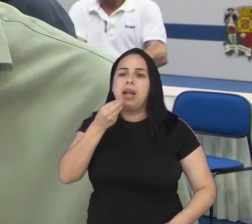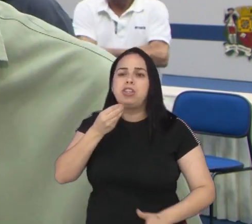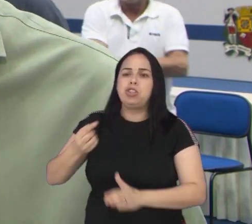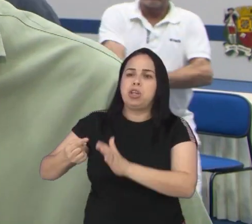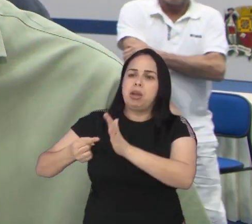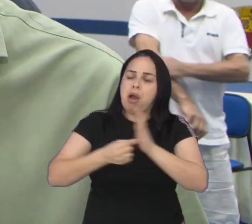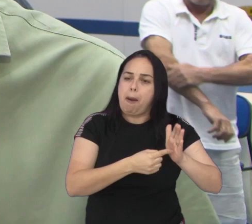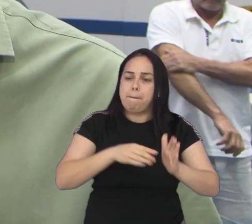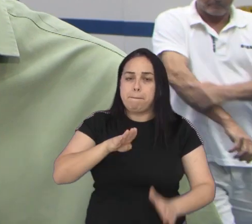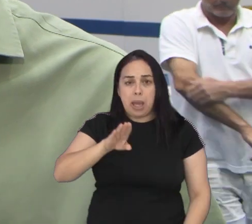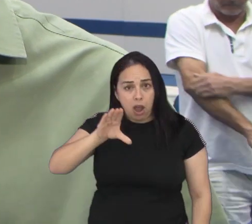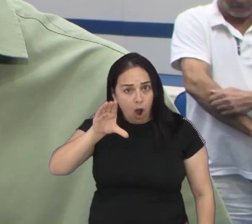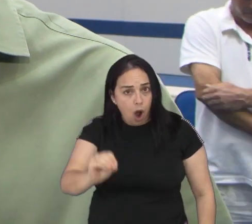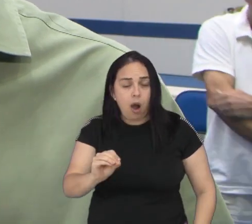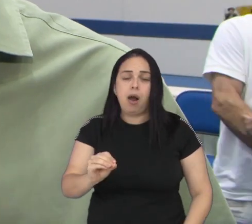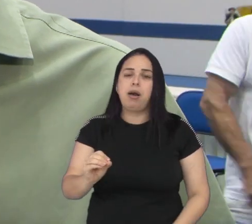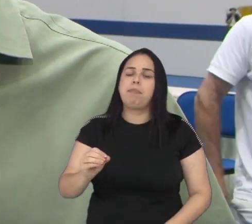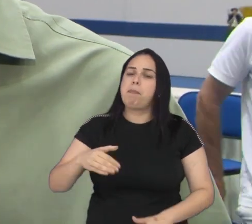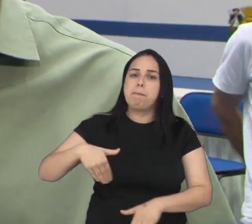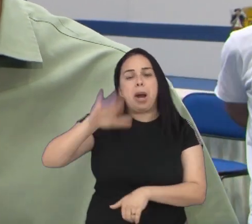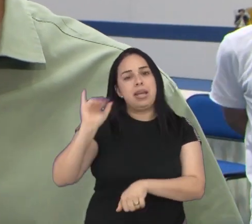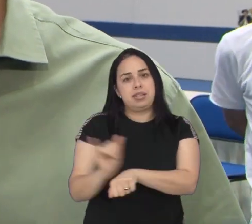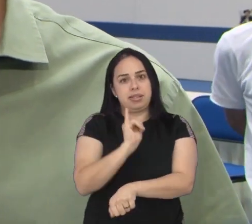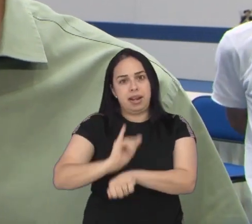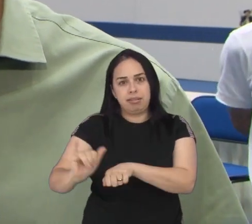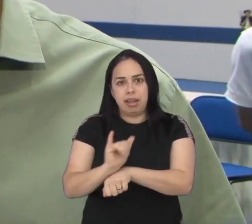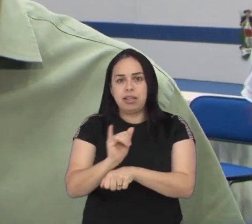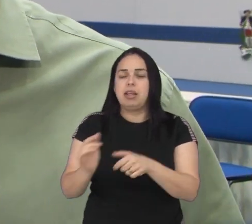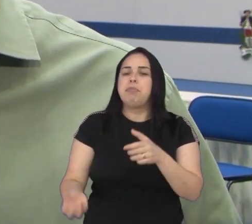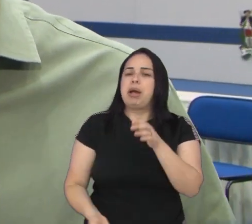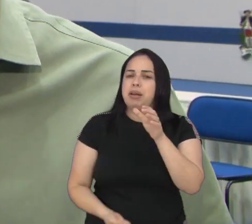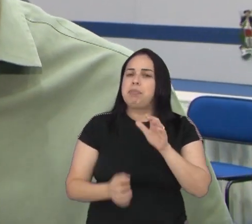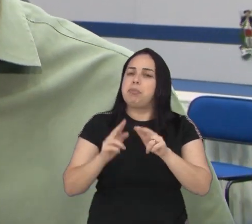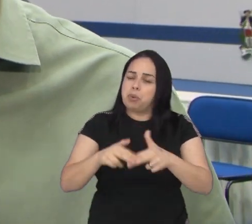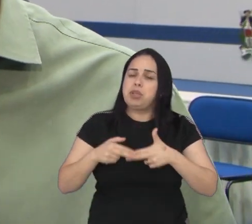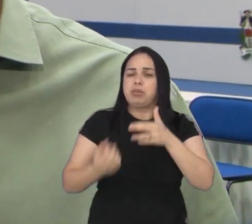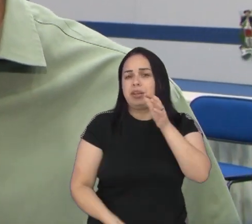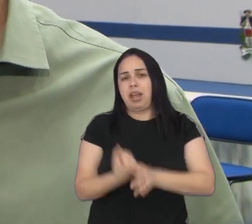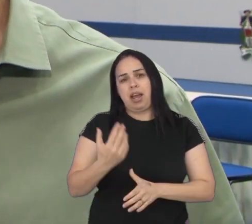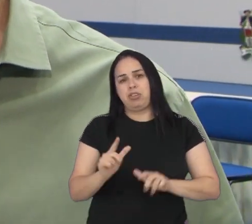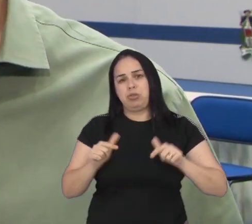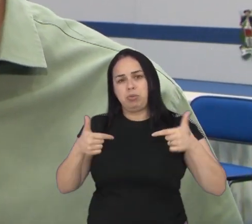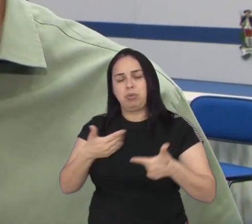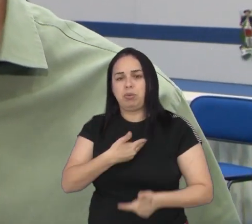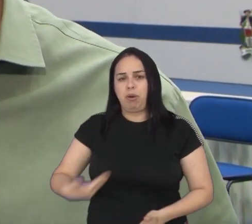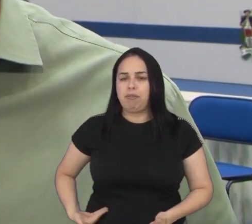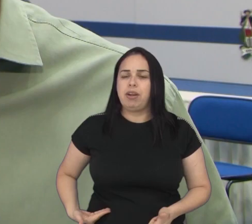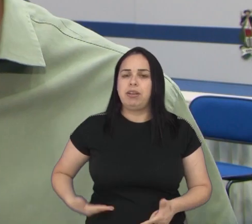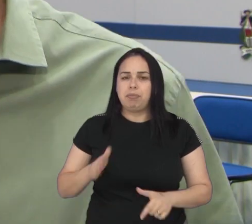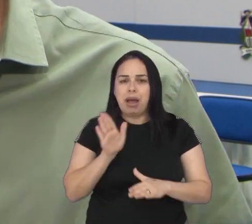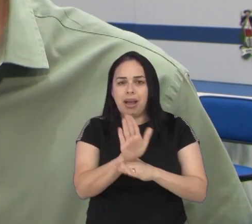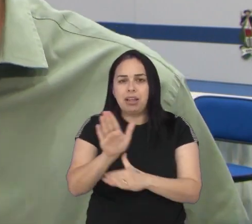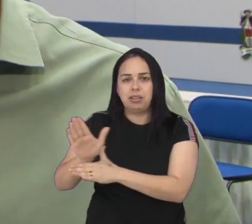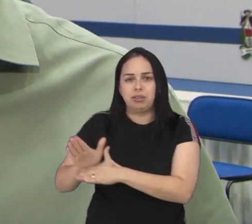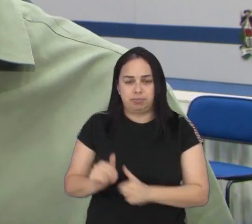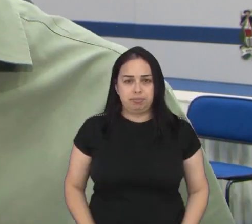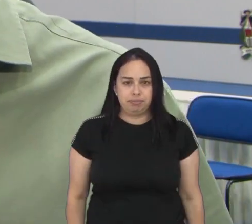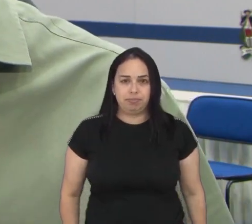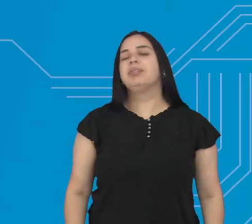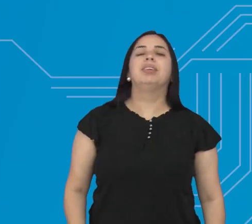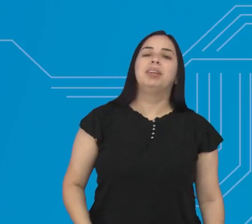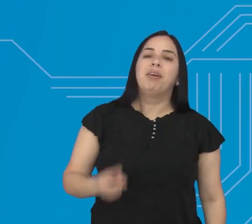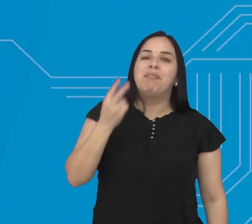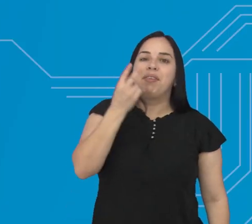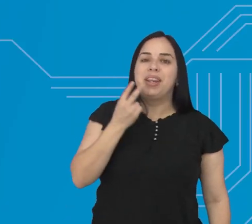BO. Tá aí uma boa sugestão. Então dá para criar política pública assim, com consciência, com tranquilidade e atender a